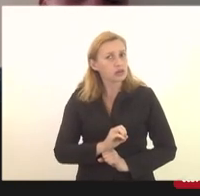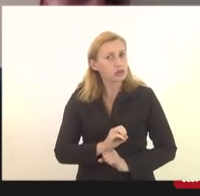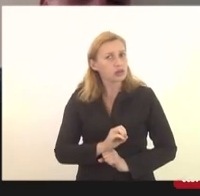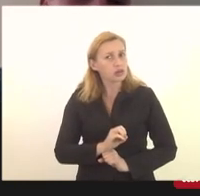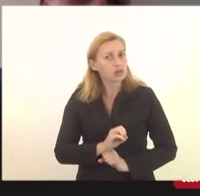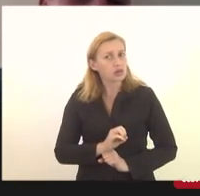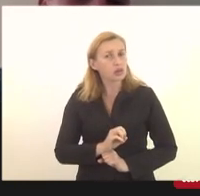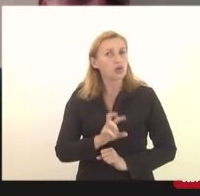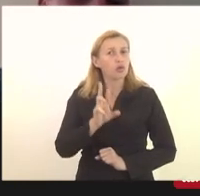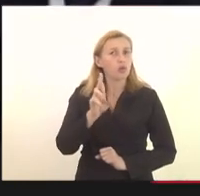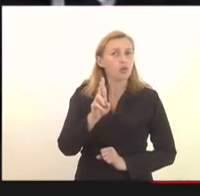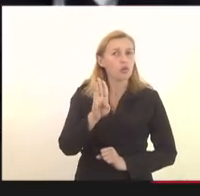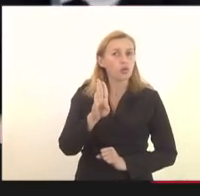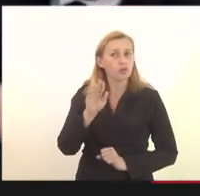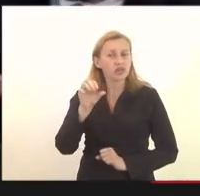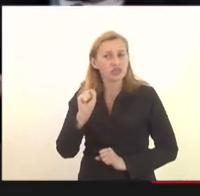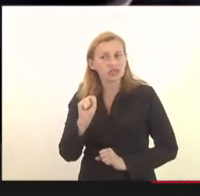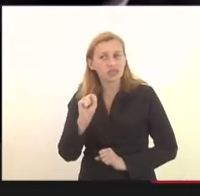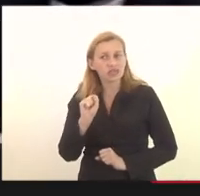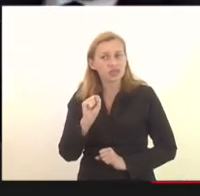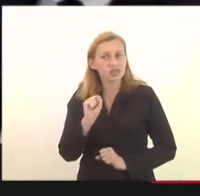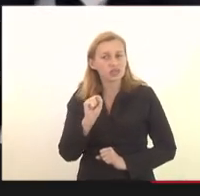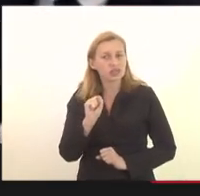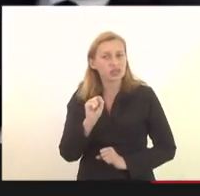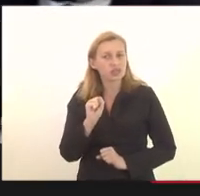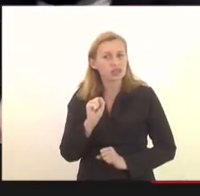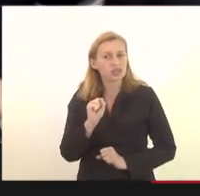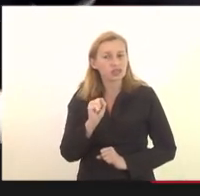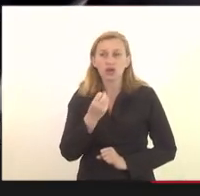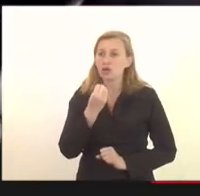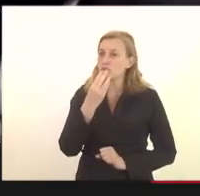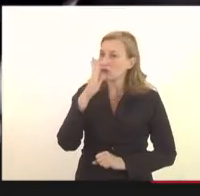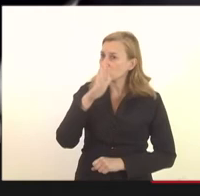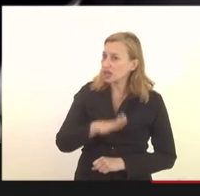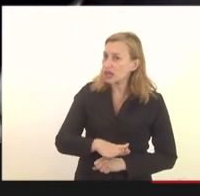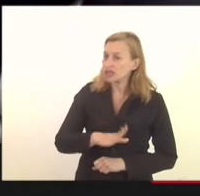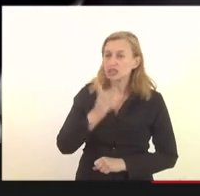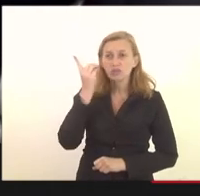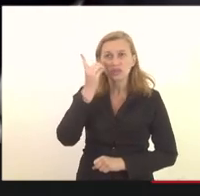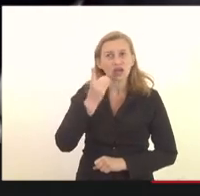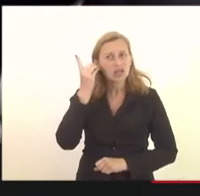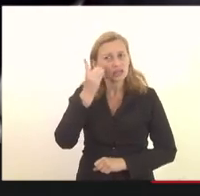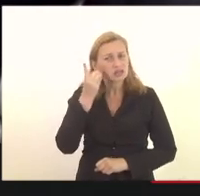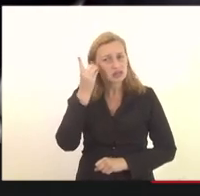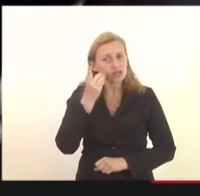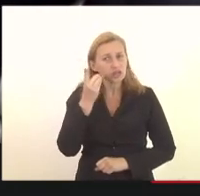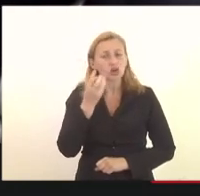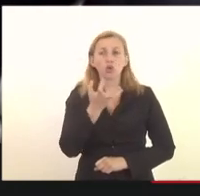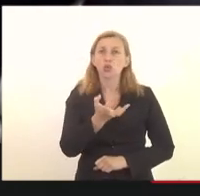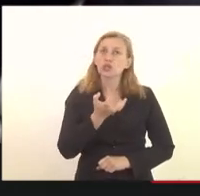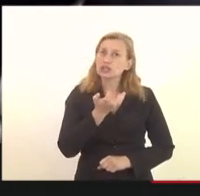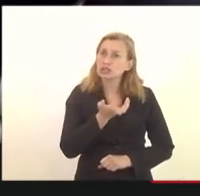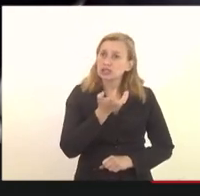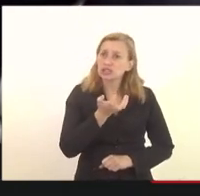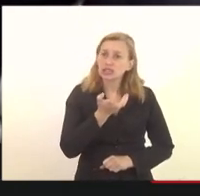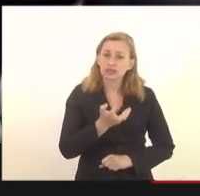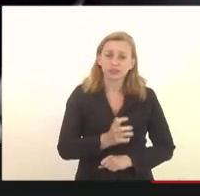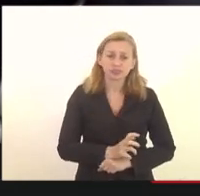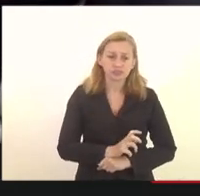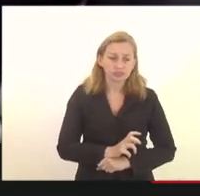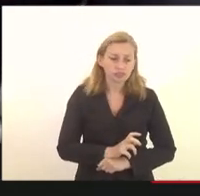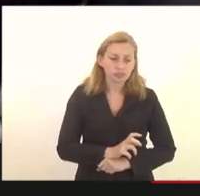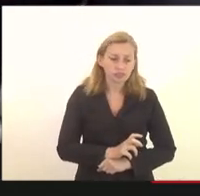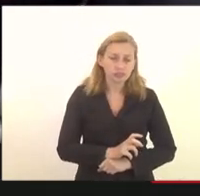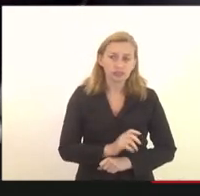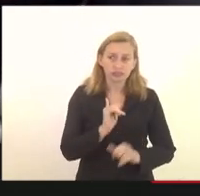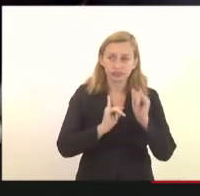Rubens Freitas, a MP. Boa tarde, não. Deputado. Boa tarde a todos. Só queria fazer um